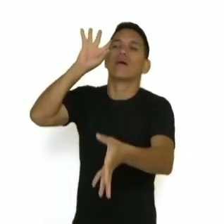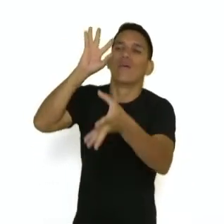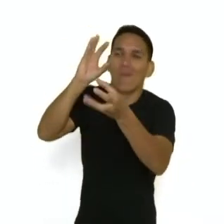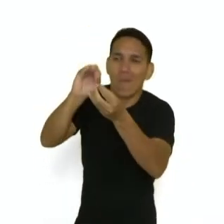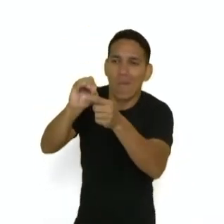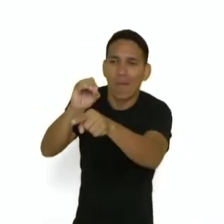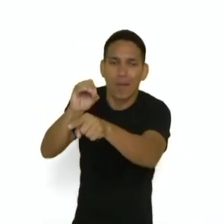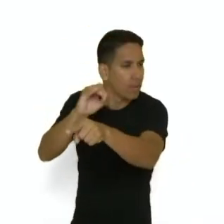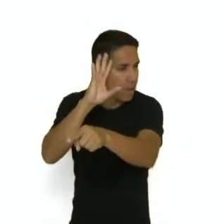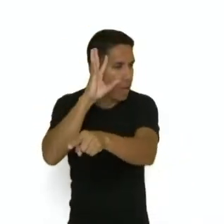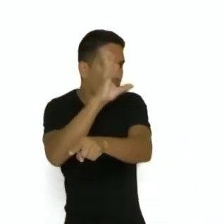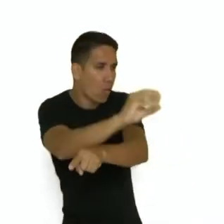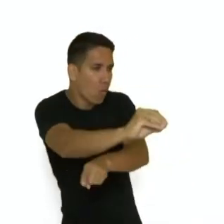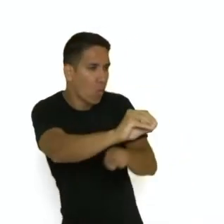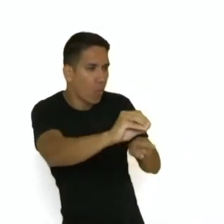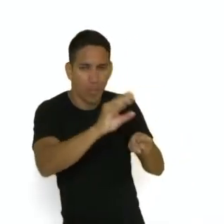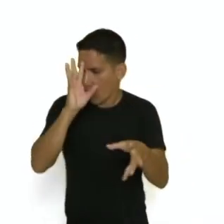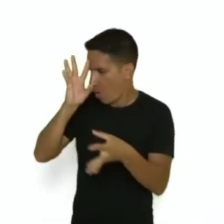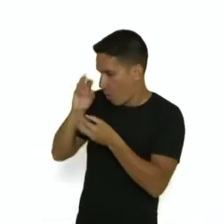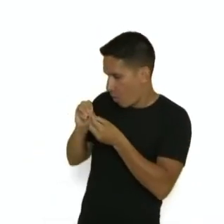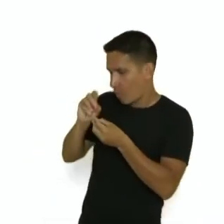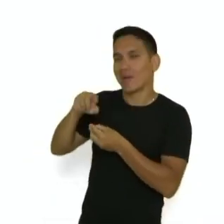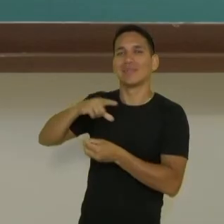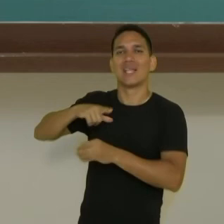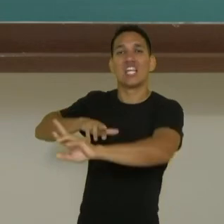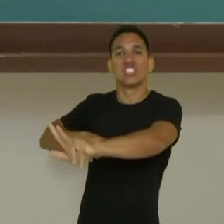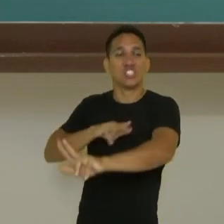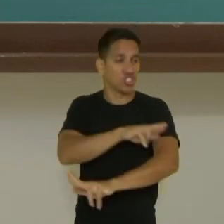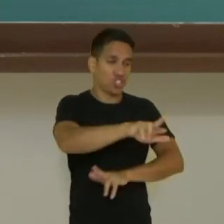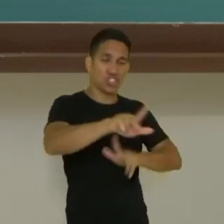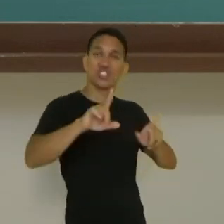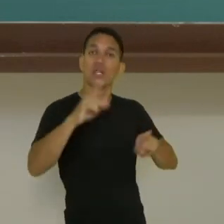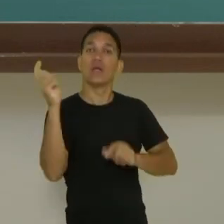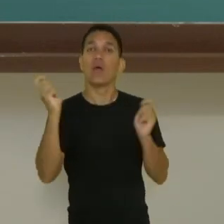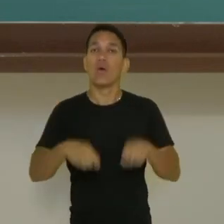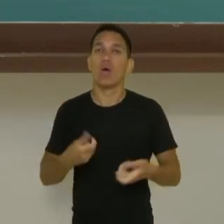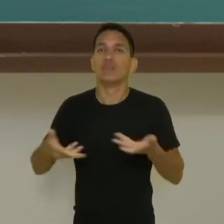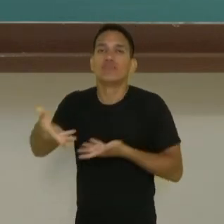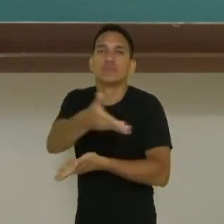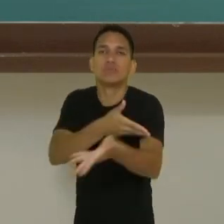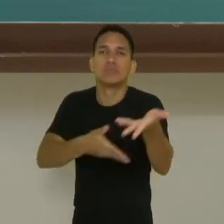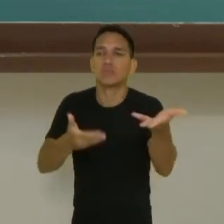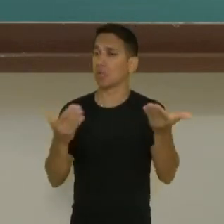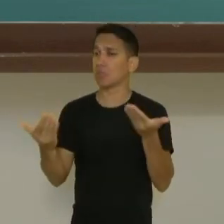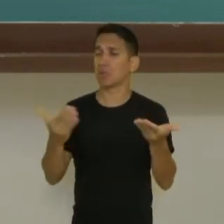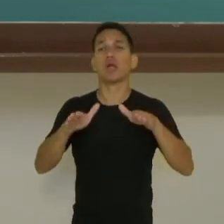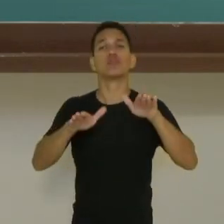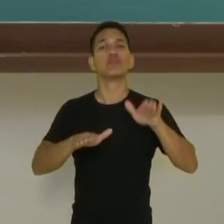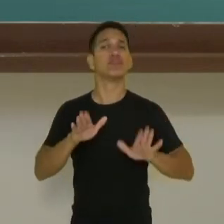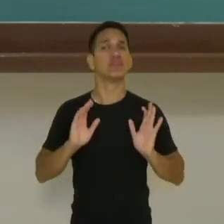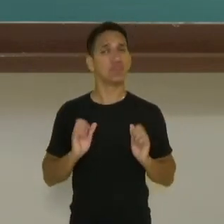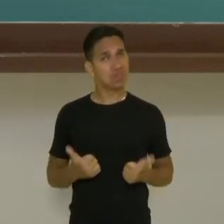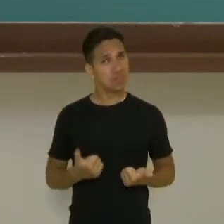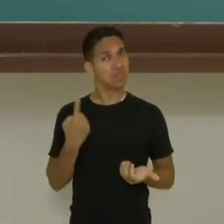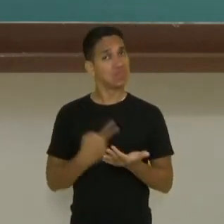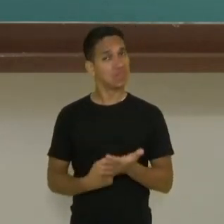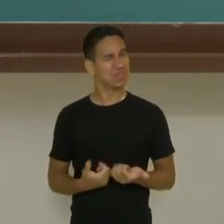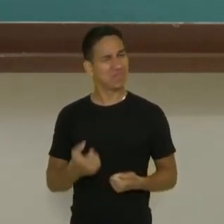compreende a diversidade cultural e a capacidade de se relativizar essas culturas.